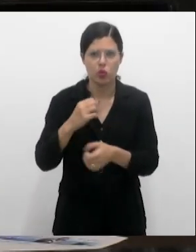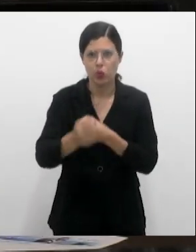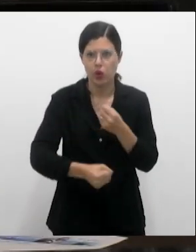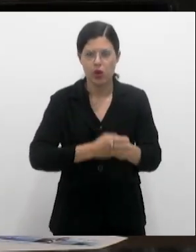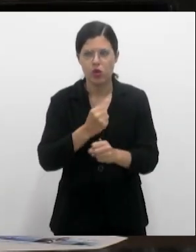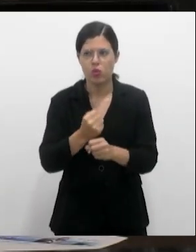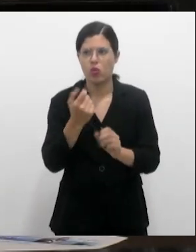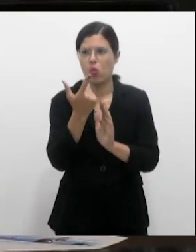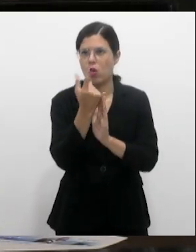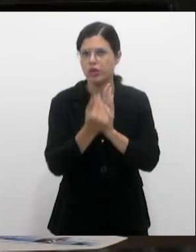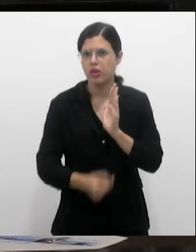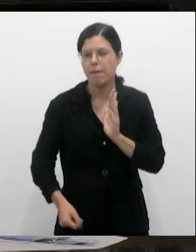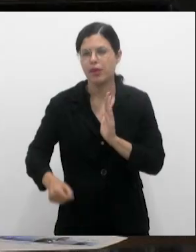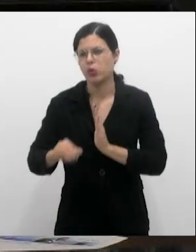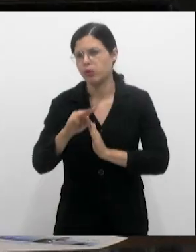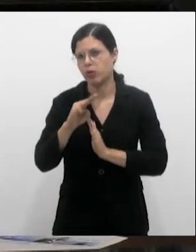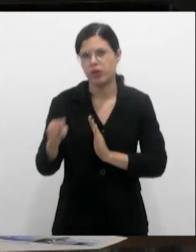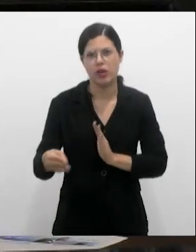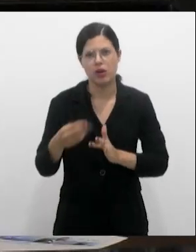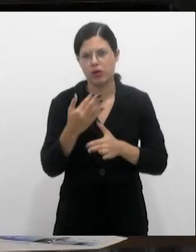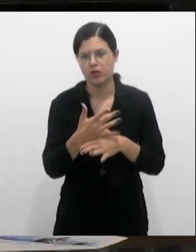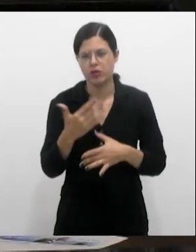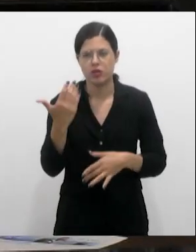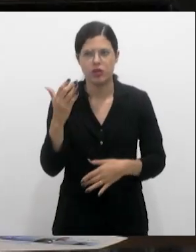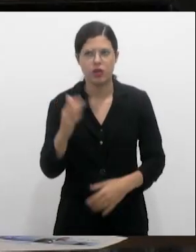orçamento multibilionário que é a cidade de Niterói.